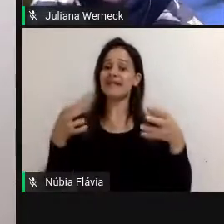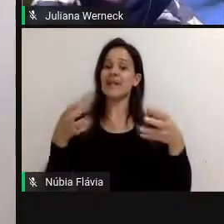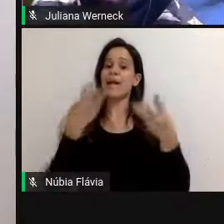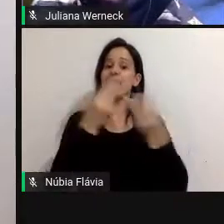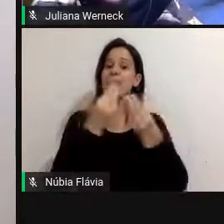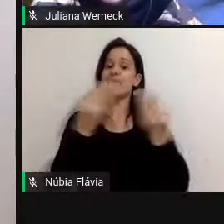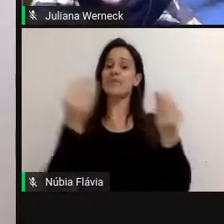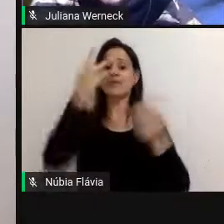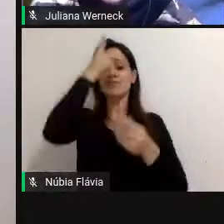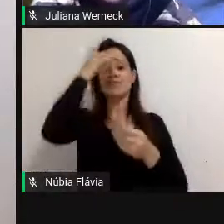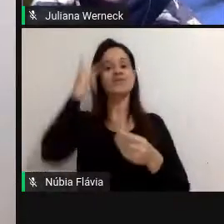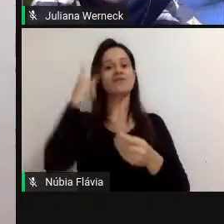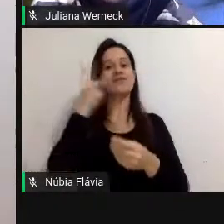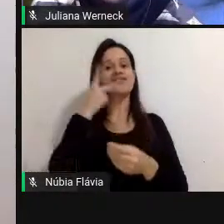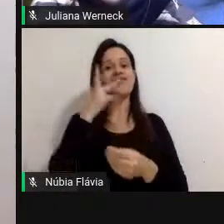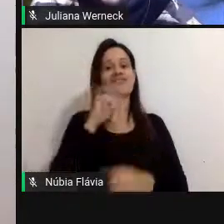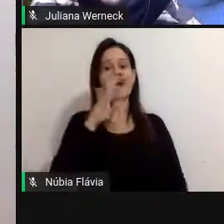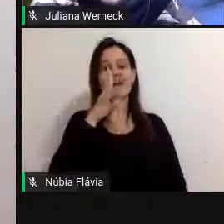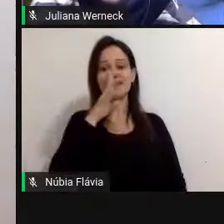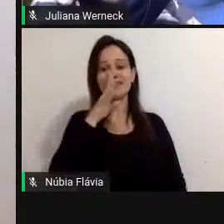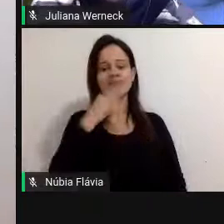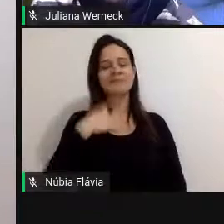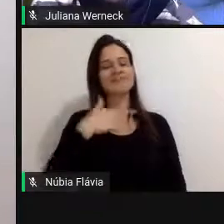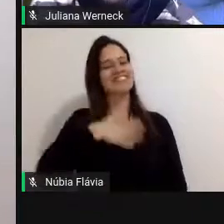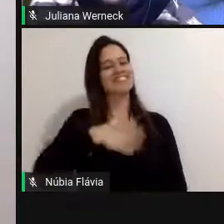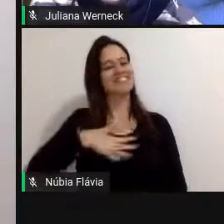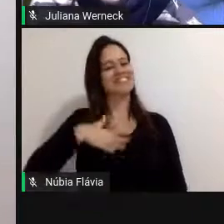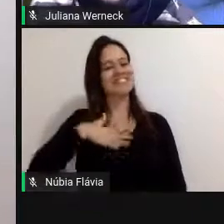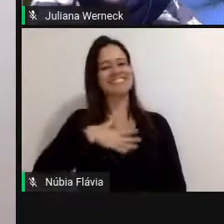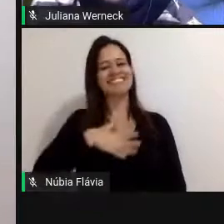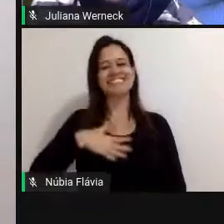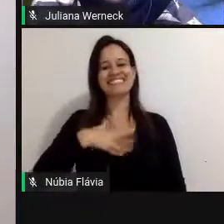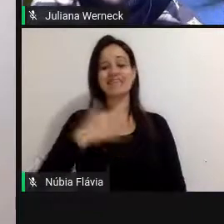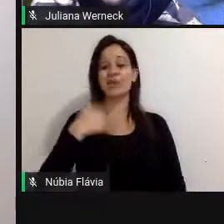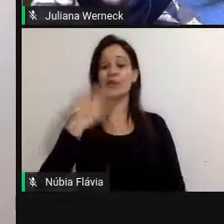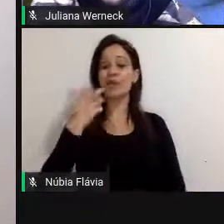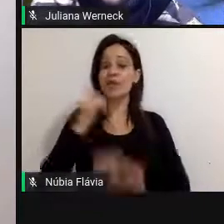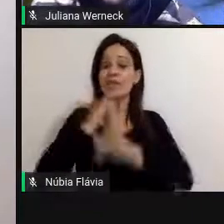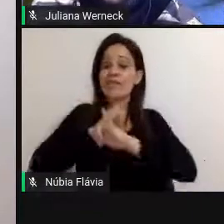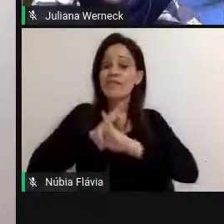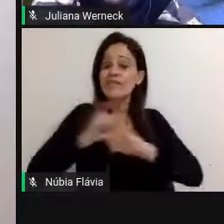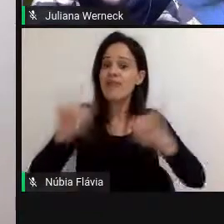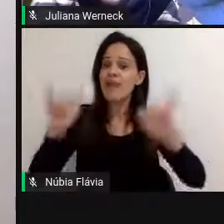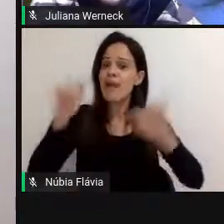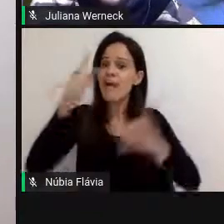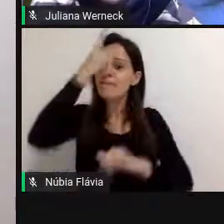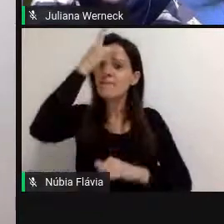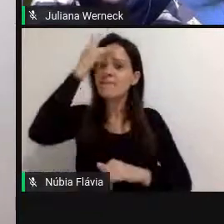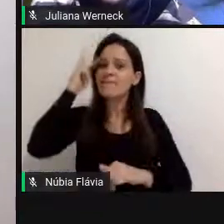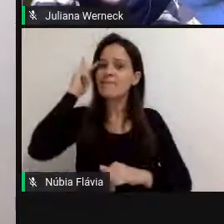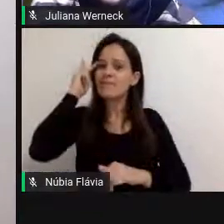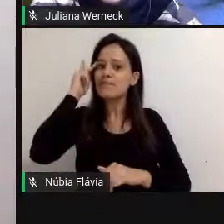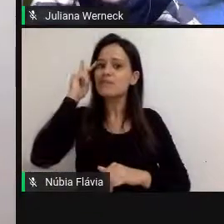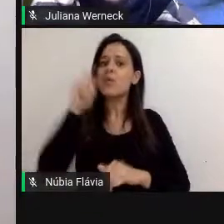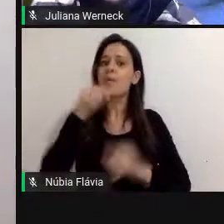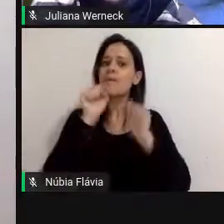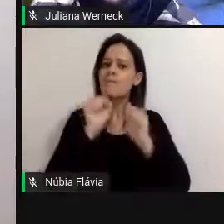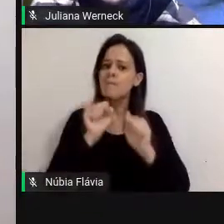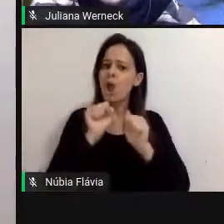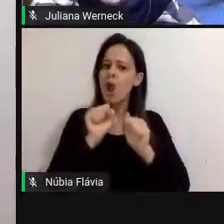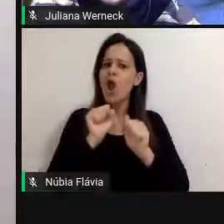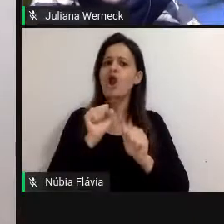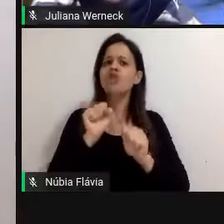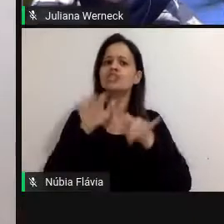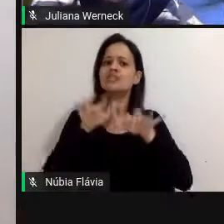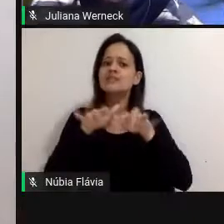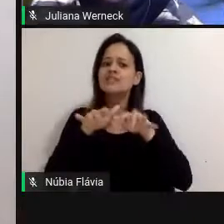estar assistindo, então estou muito feliz. Já quero falar para o pessoal que está em casa assistindo que o chat está aberto, então quem tiver